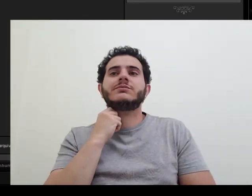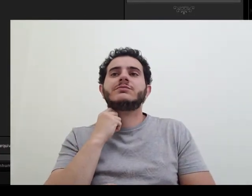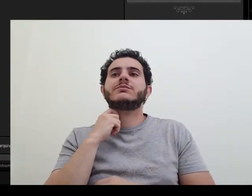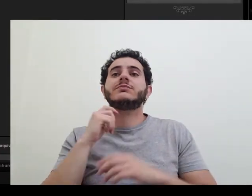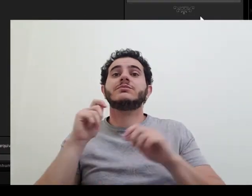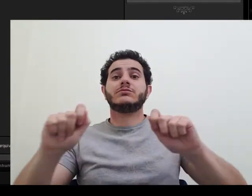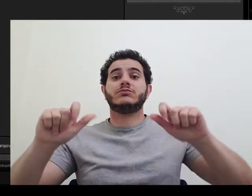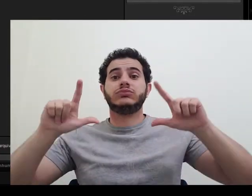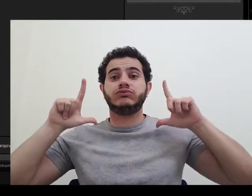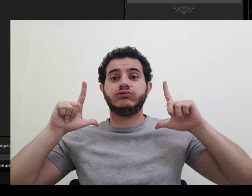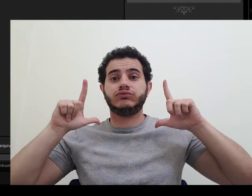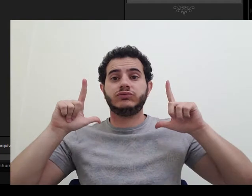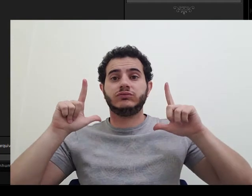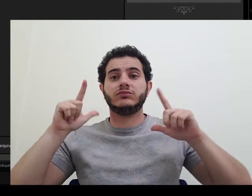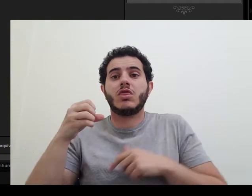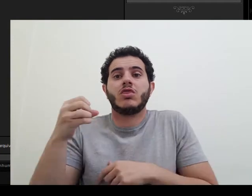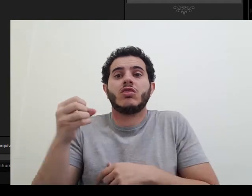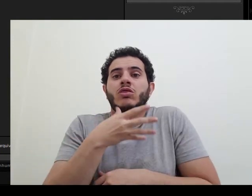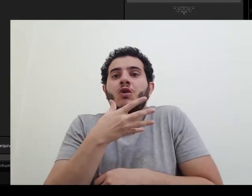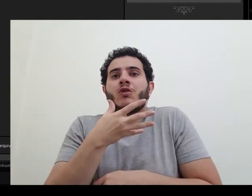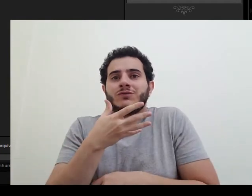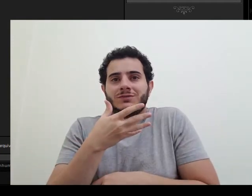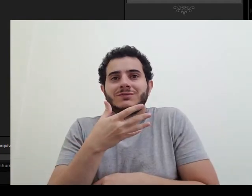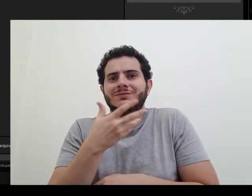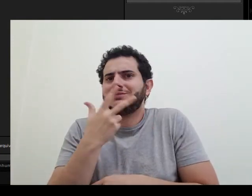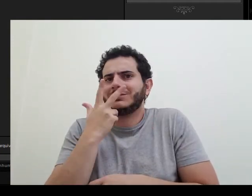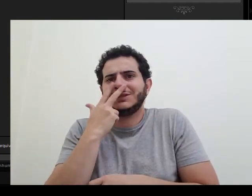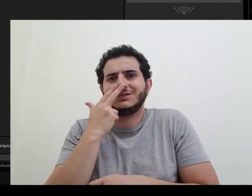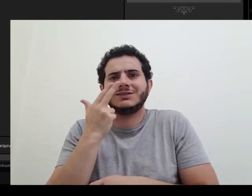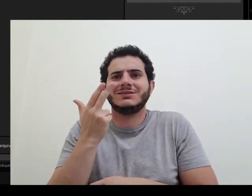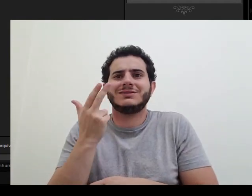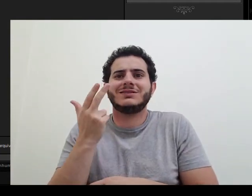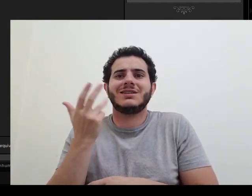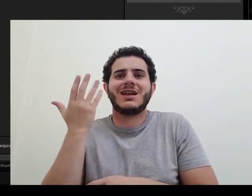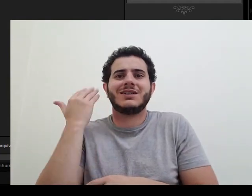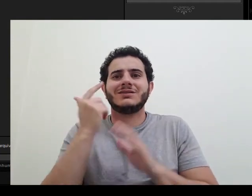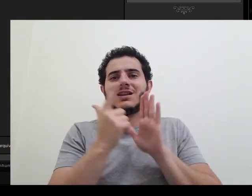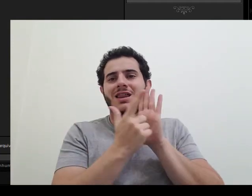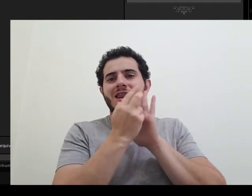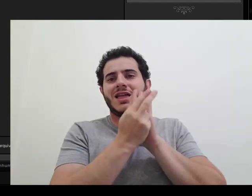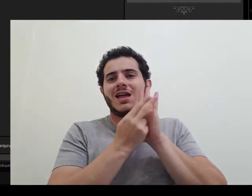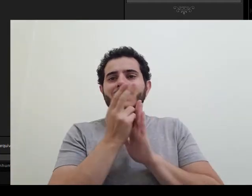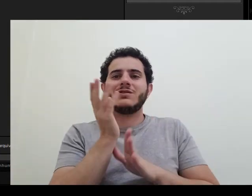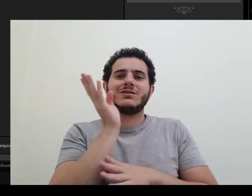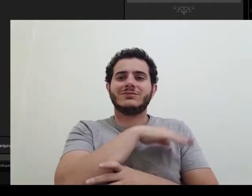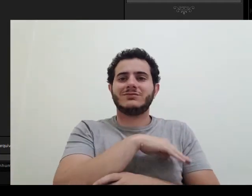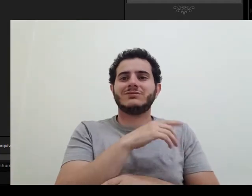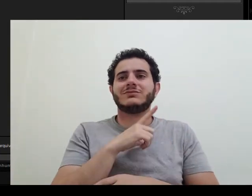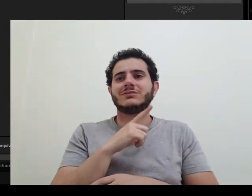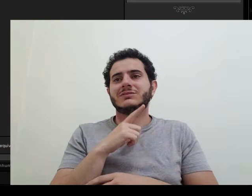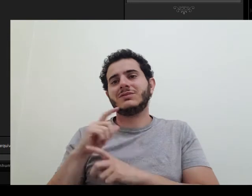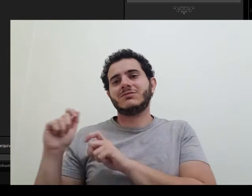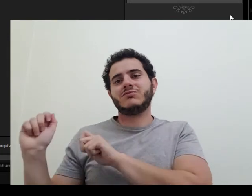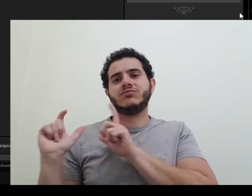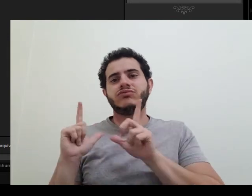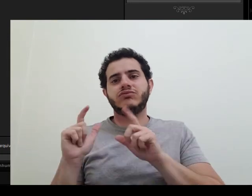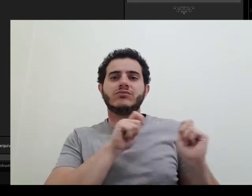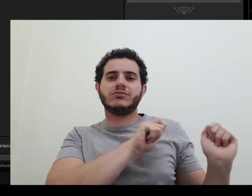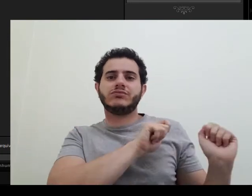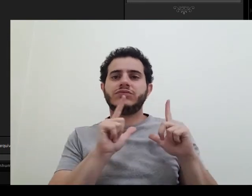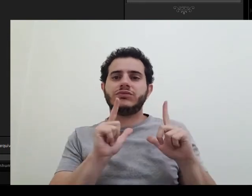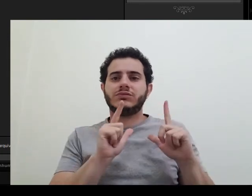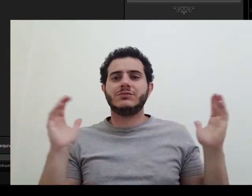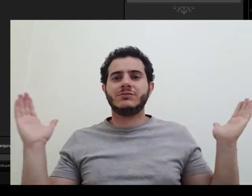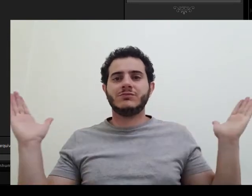abre a janela de importação, é uma nova janela que se comporta muito parecida com as outras janelas do Lightroom. Tem um painel do lado esquerdo e um painel do